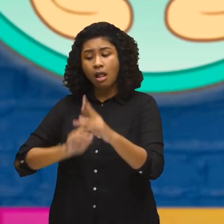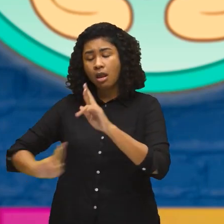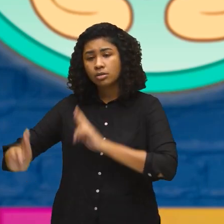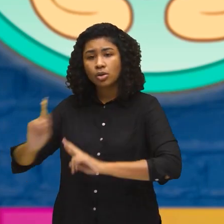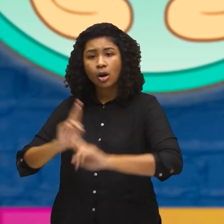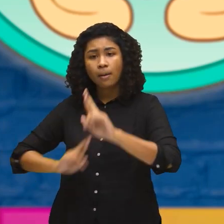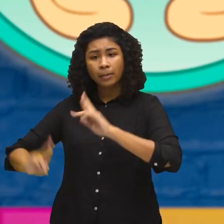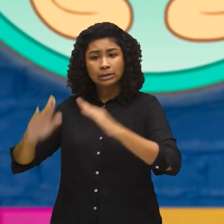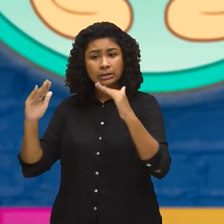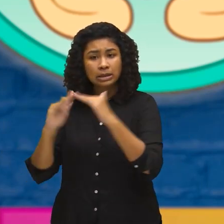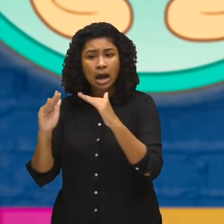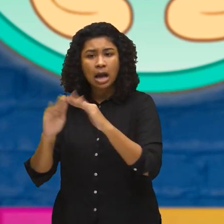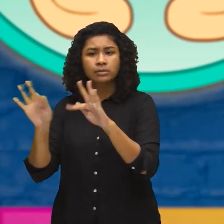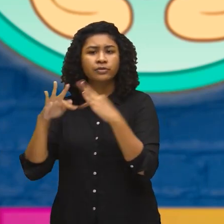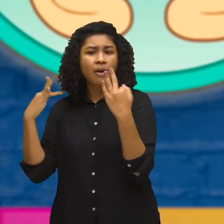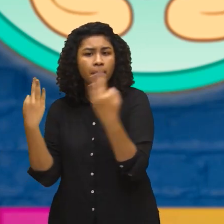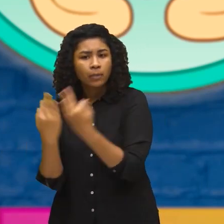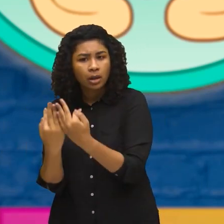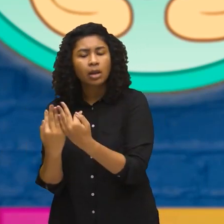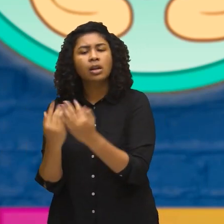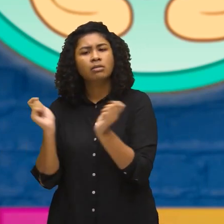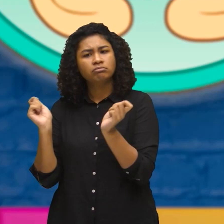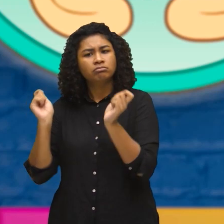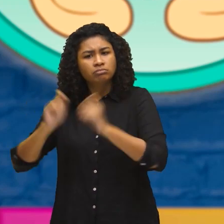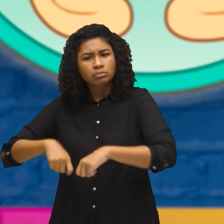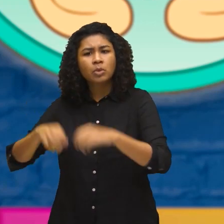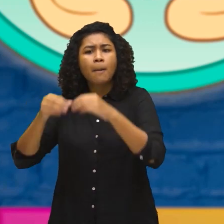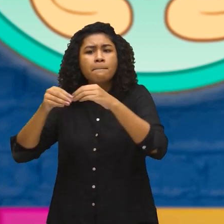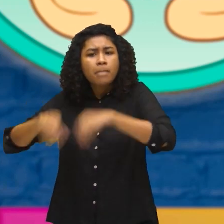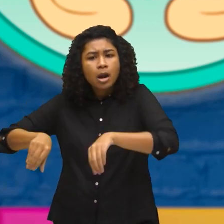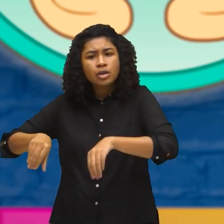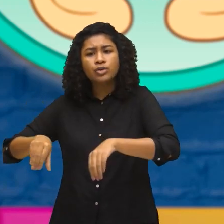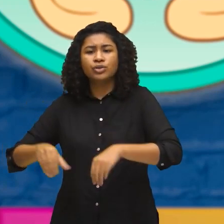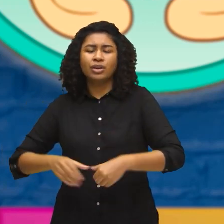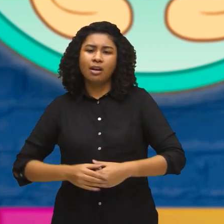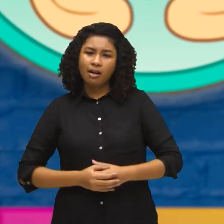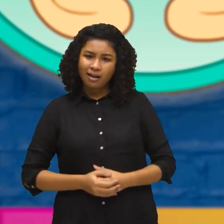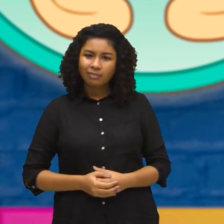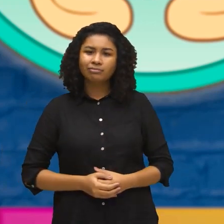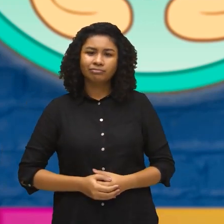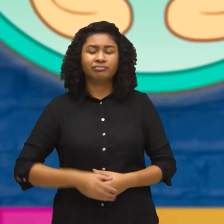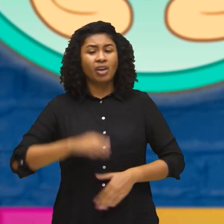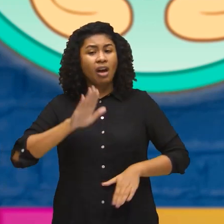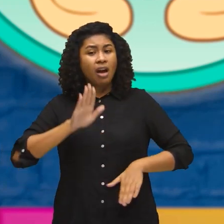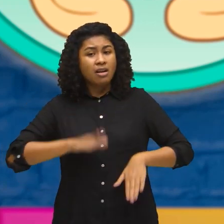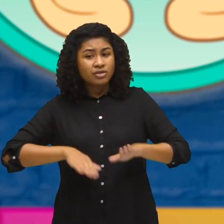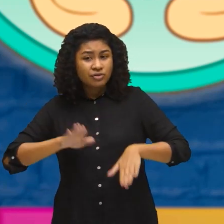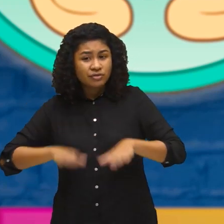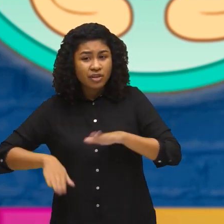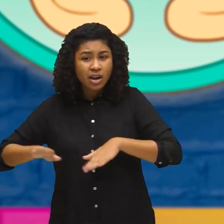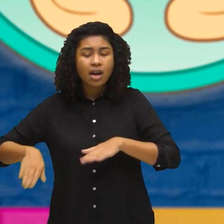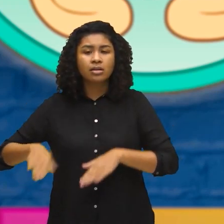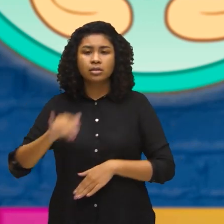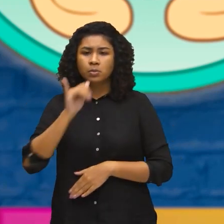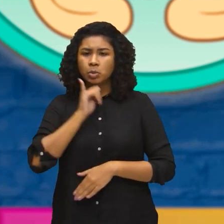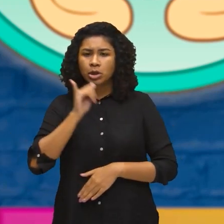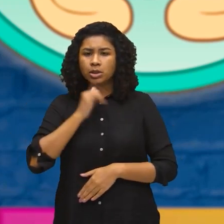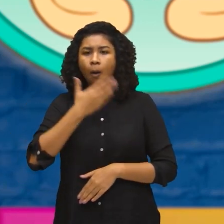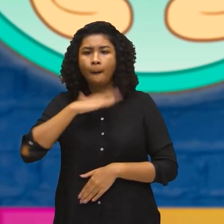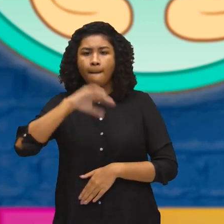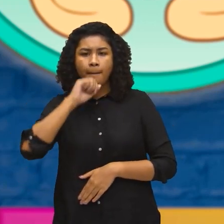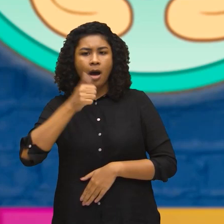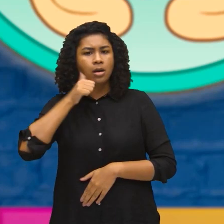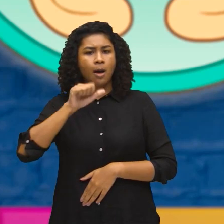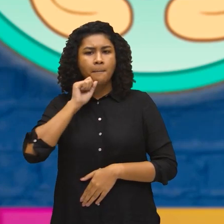relações familiares podem ficar comprometidas, porque às vezes aquele tom de autoridade do meu pai, da